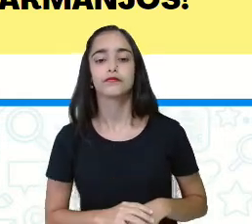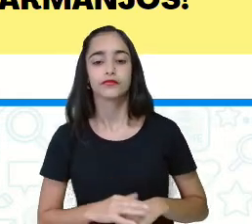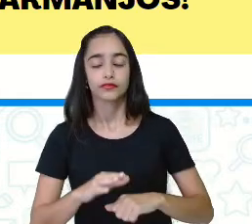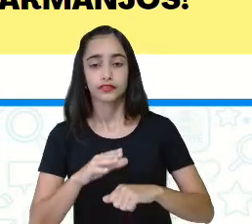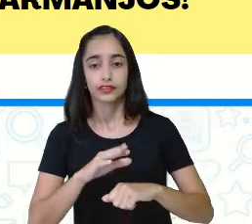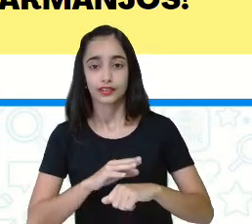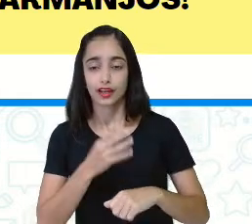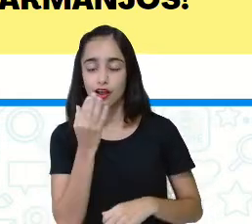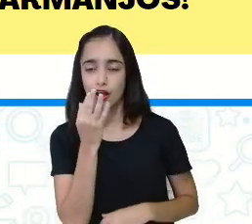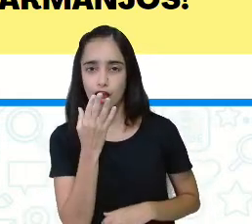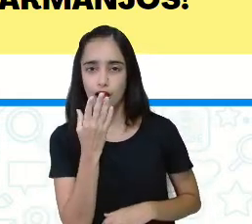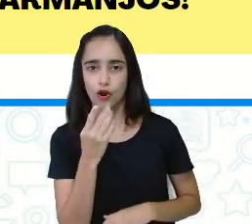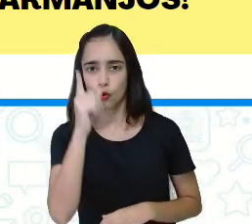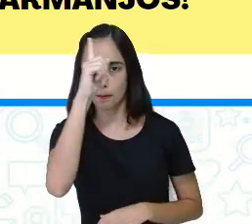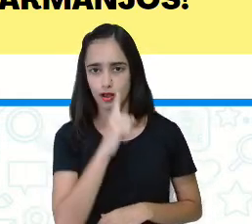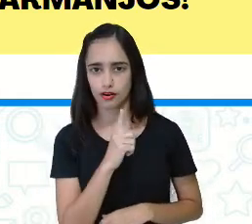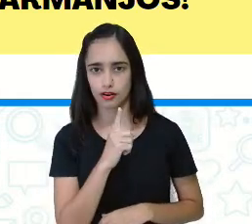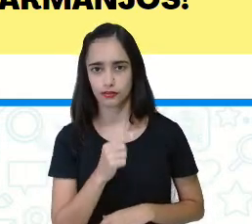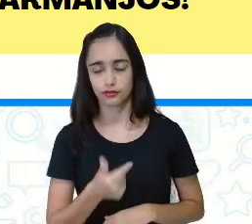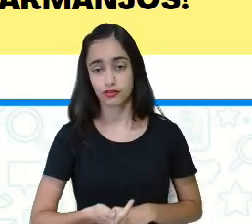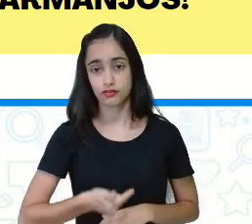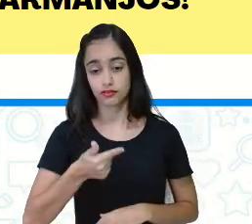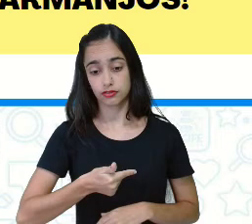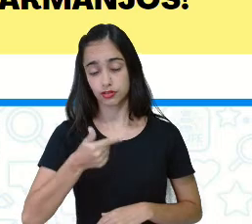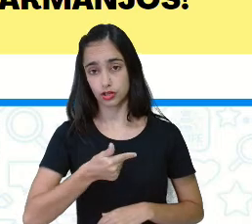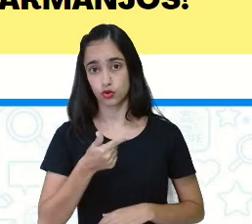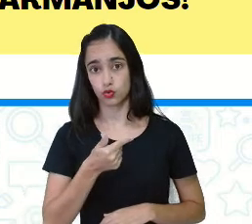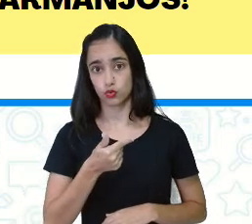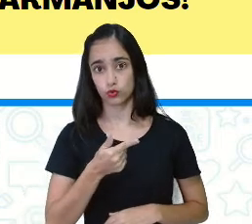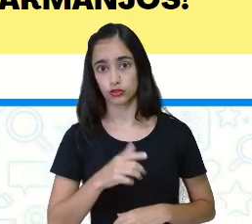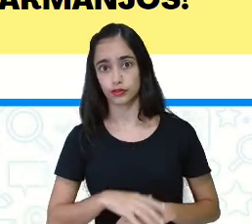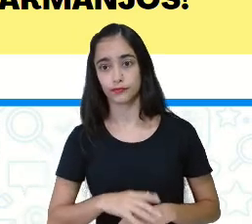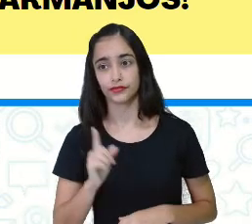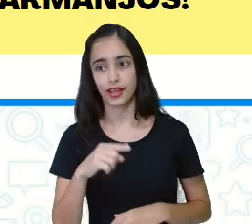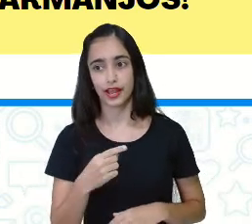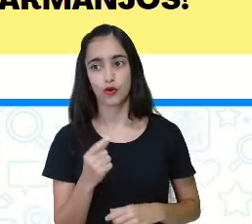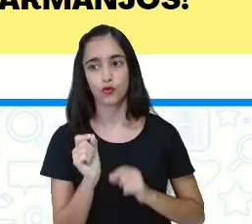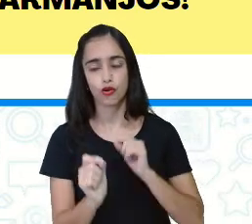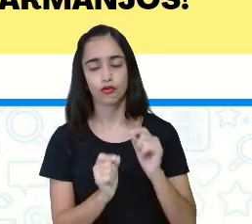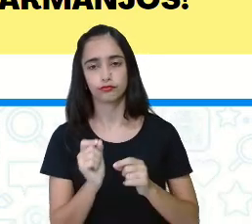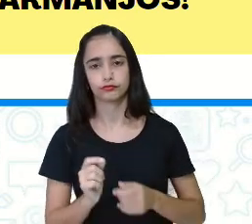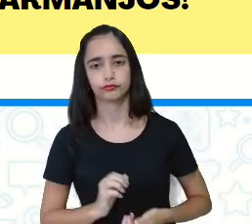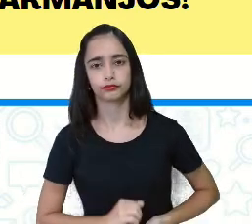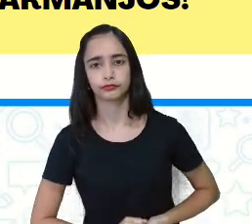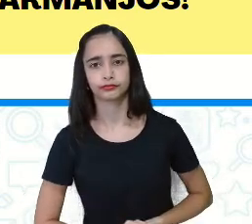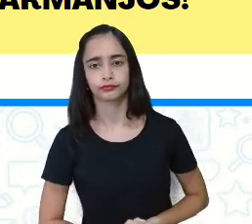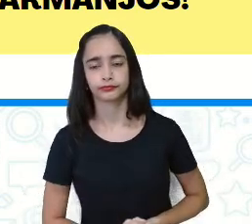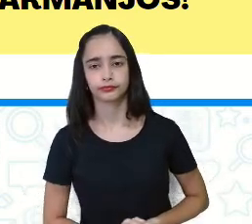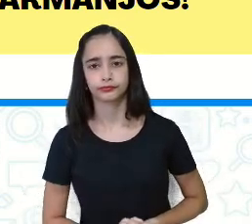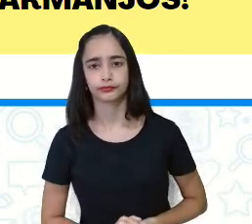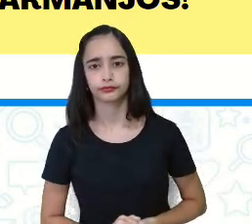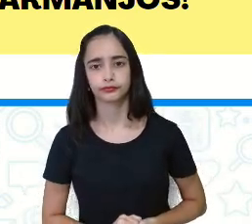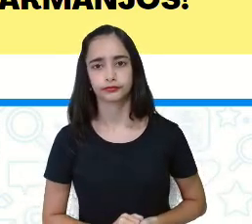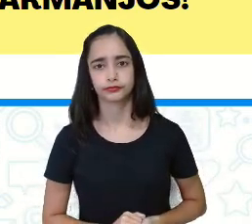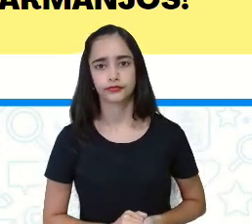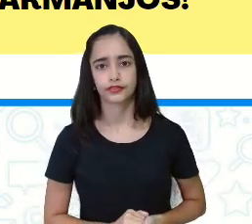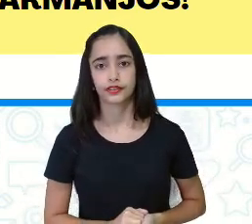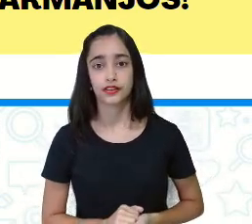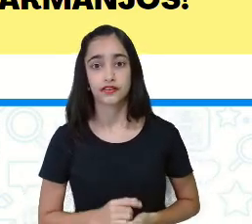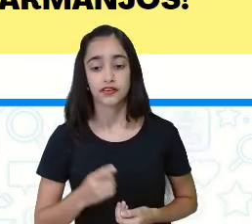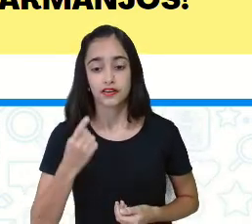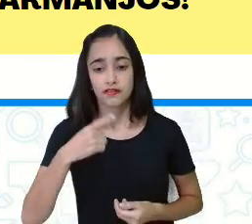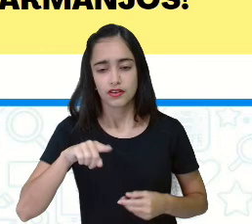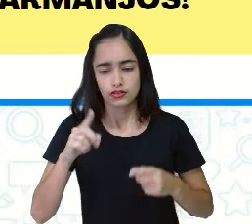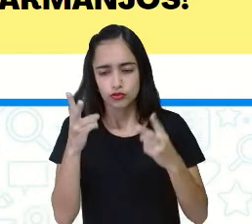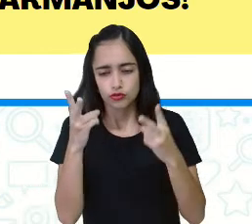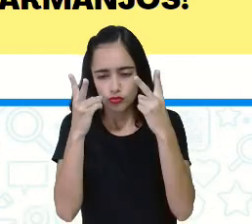amarelo. A segunda estrofe desse poema é essa que eu vou ler para vocês. Vão cegos